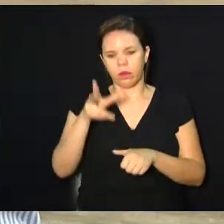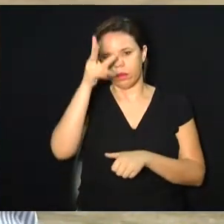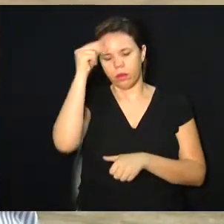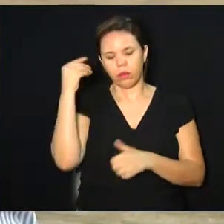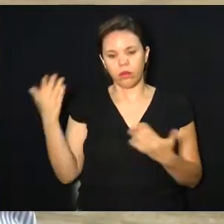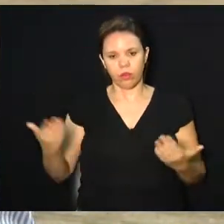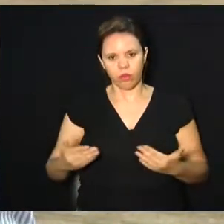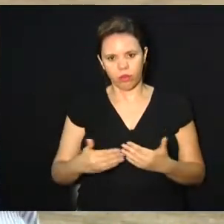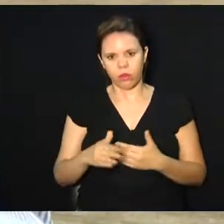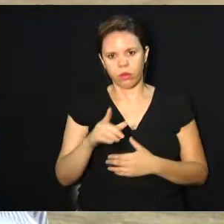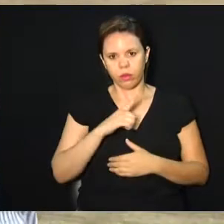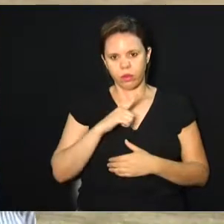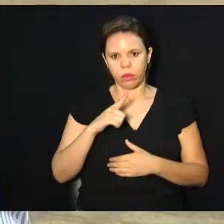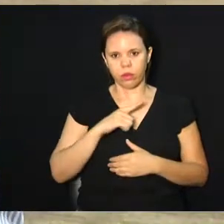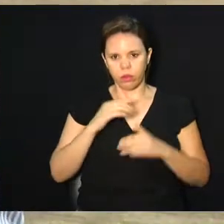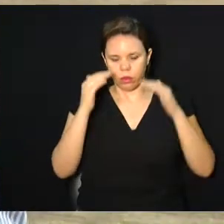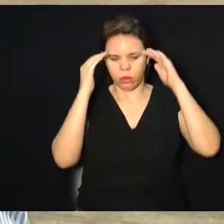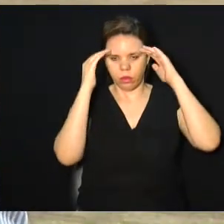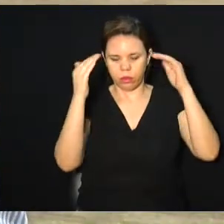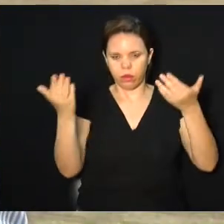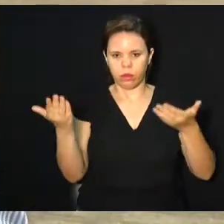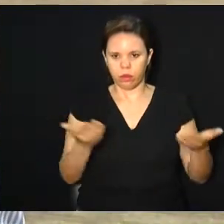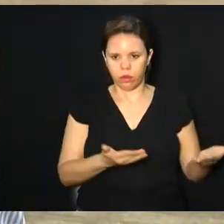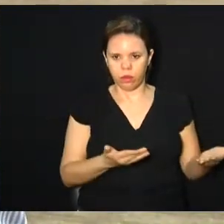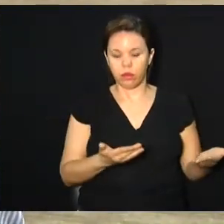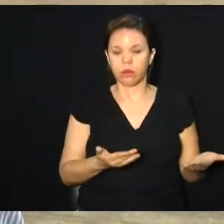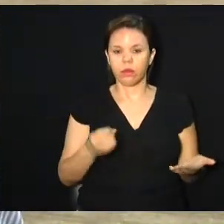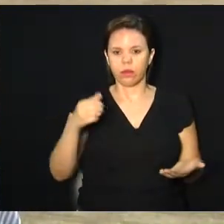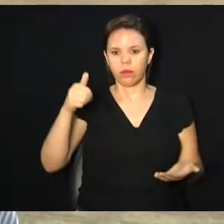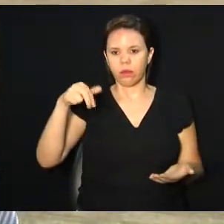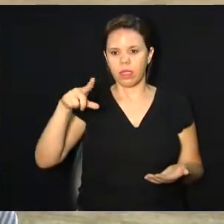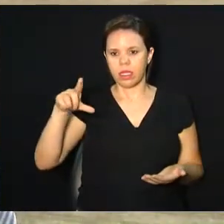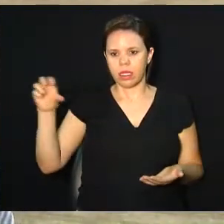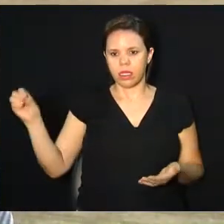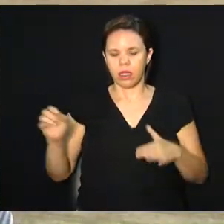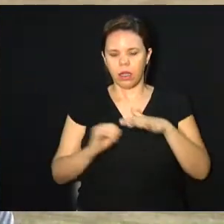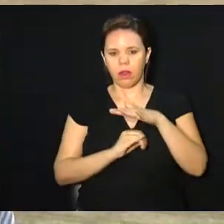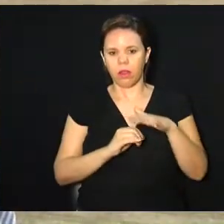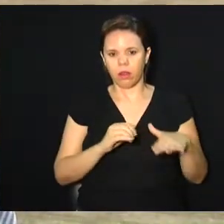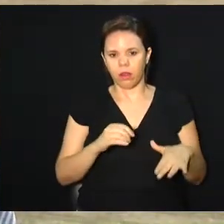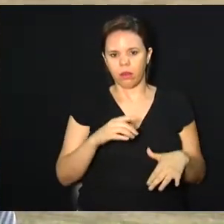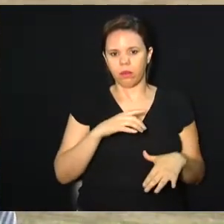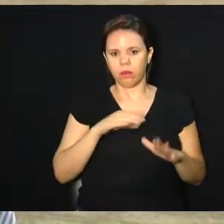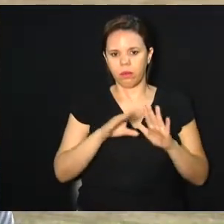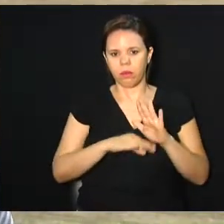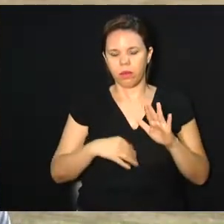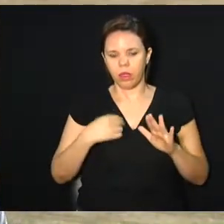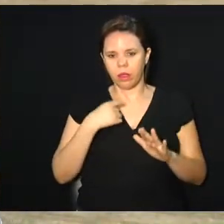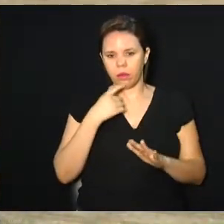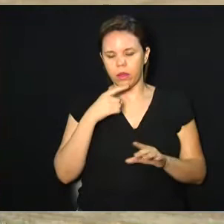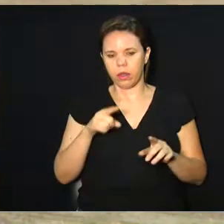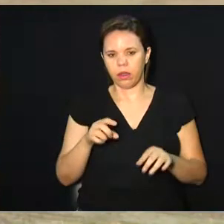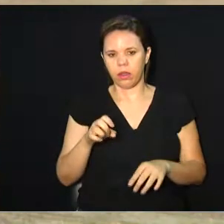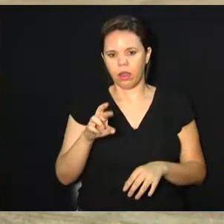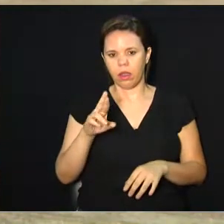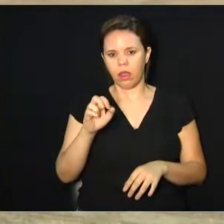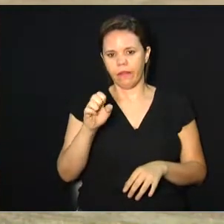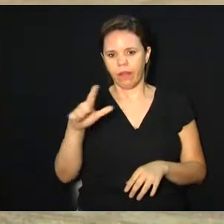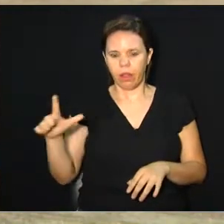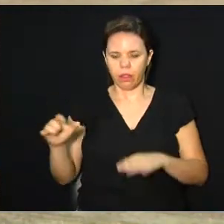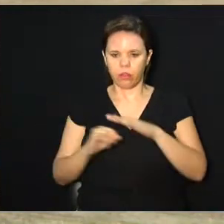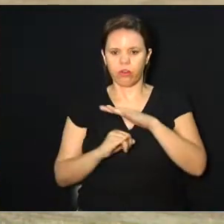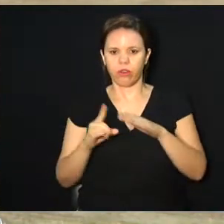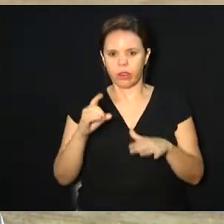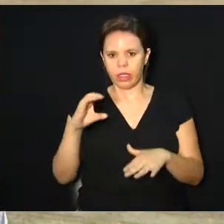Hoje nós tivemos, né, a honra de receber tanto o Marcelo, da ONG Minha Campinas, e o Rafael, do IDEC, que é o Instituto Brasileiro